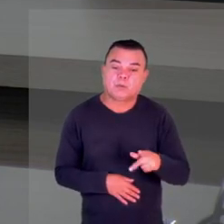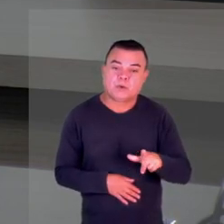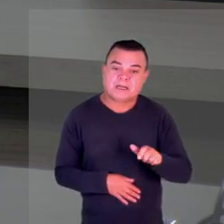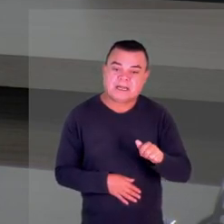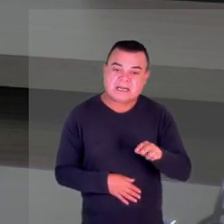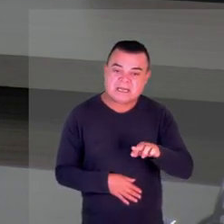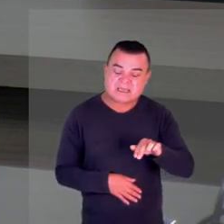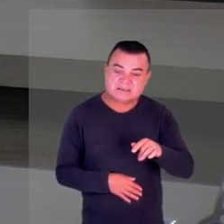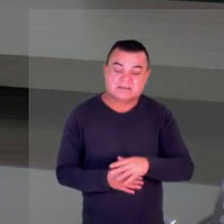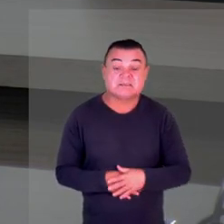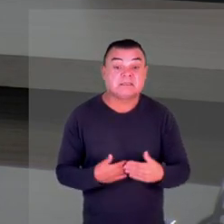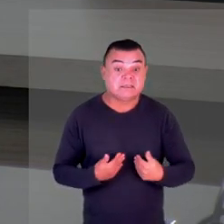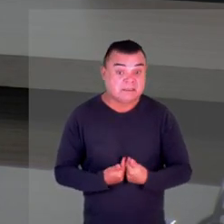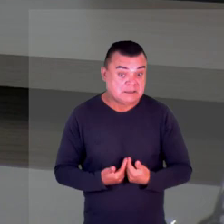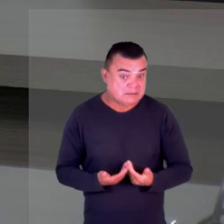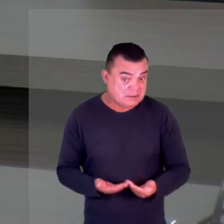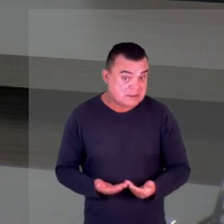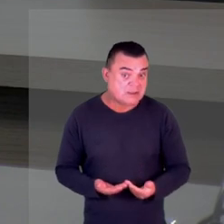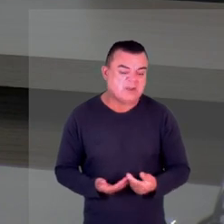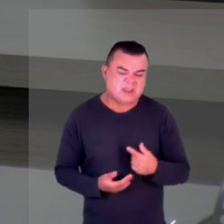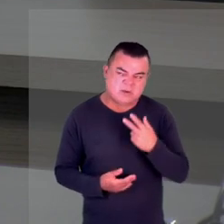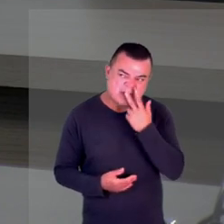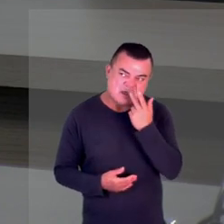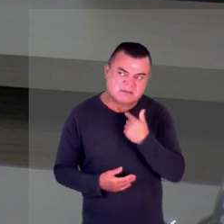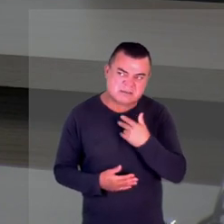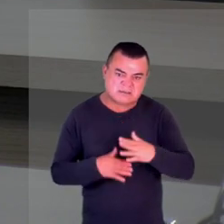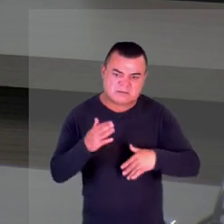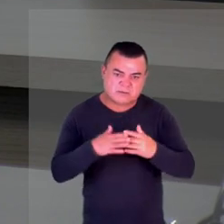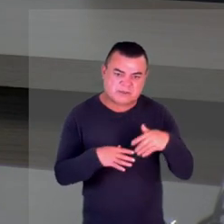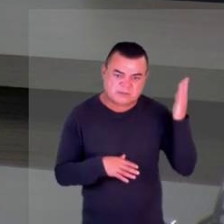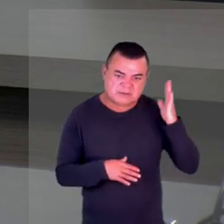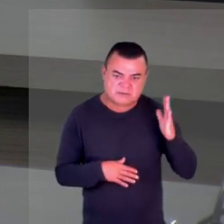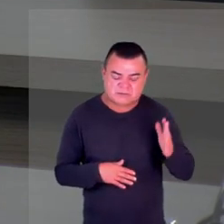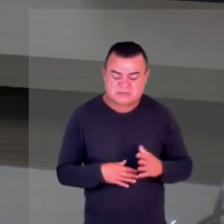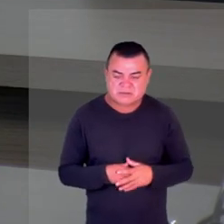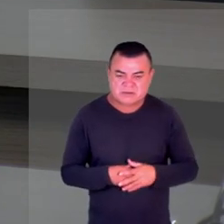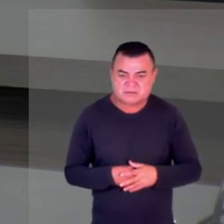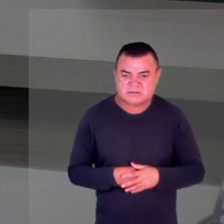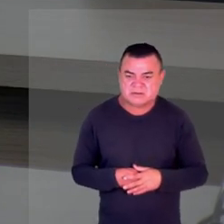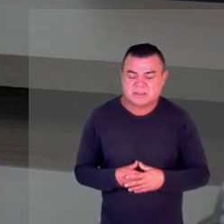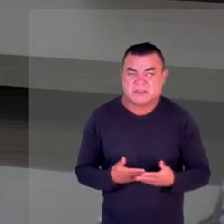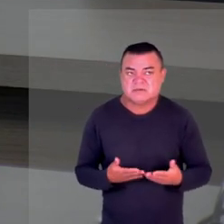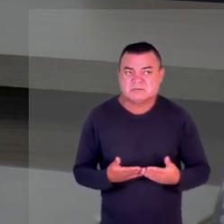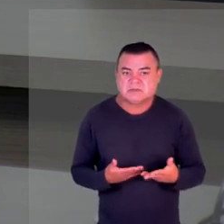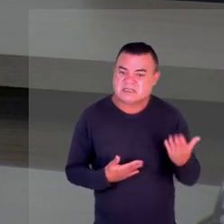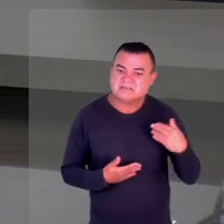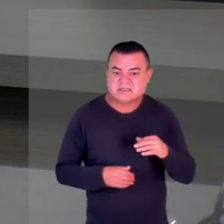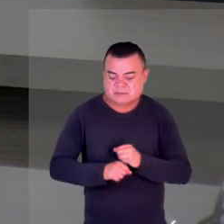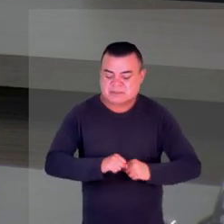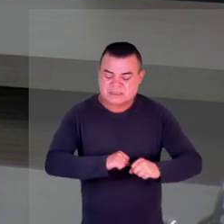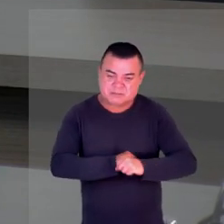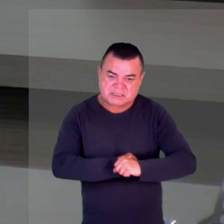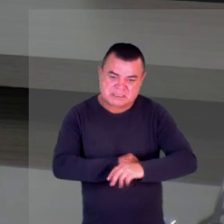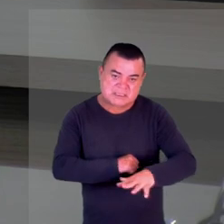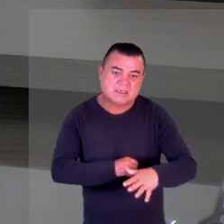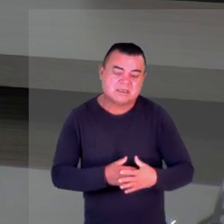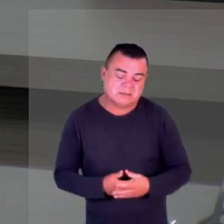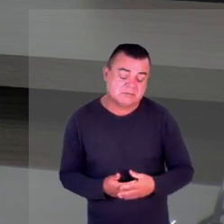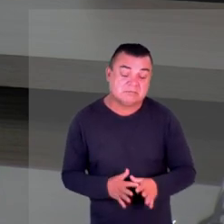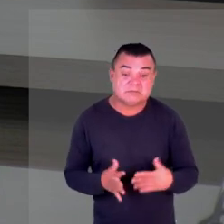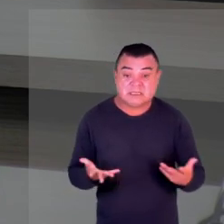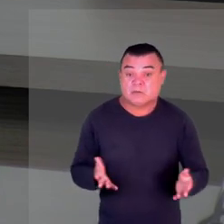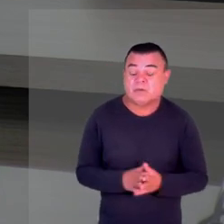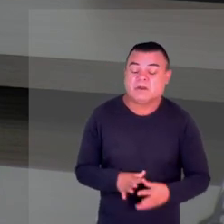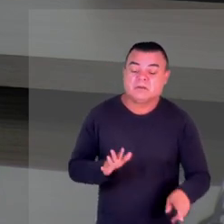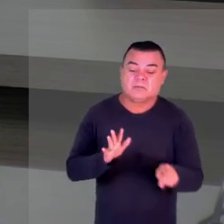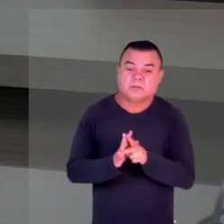no Brasil inteiro a partir da pandemia né que a gente teve um desgoverno né Federal E então Eh as a própria